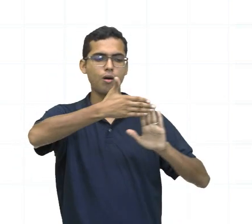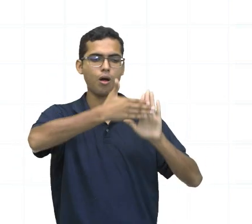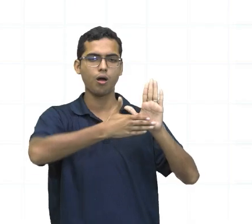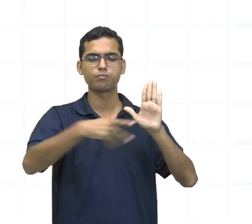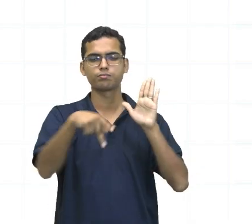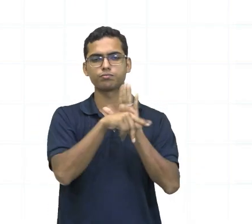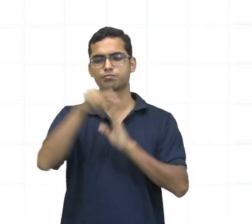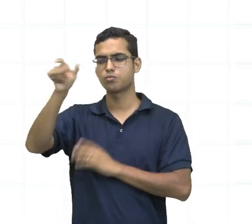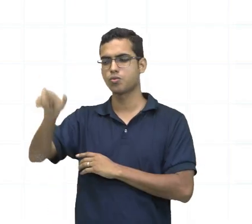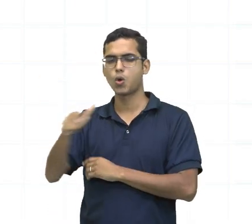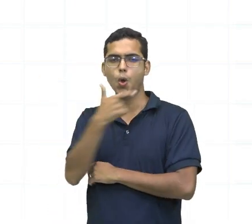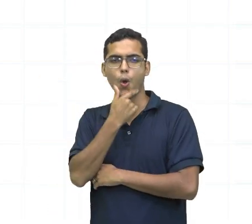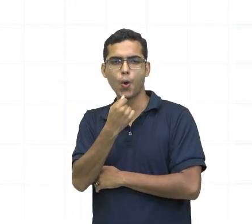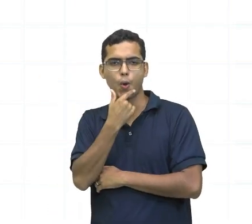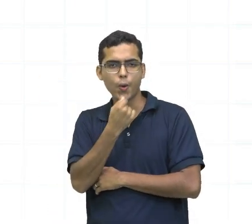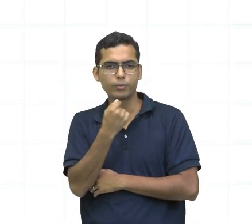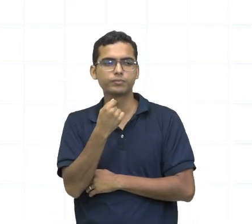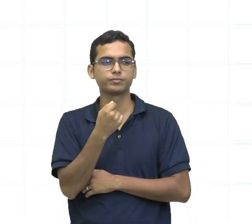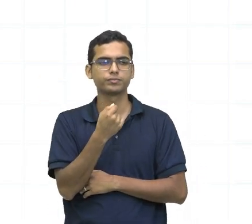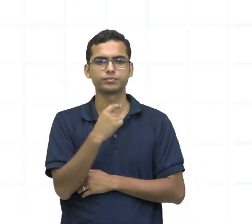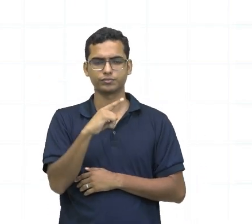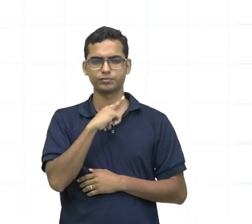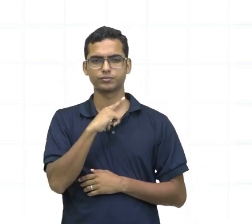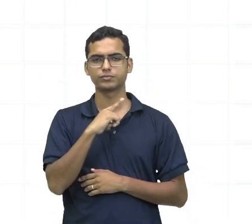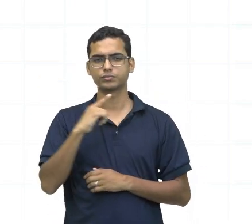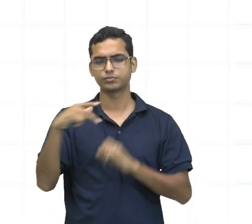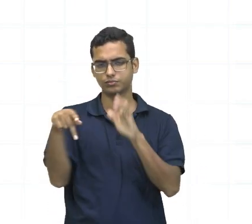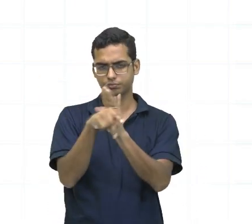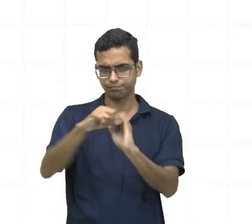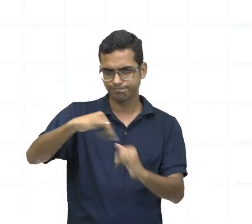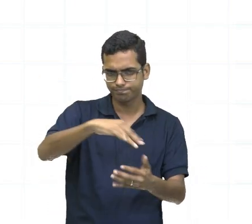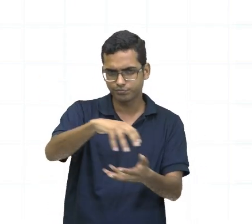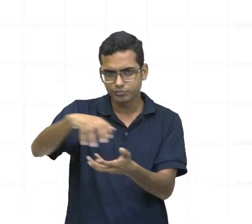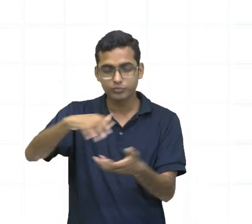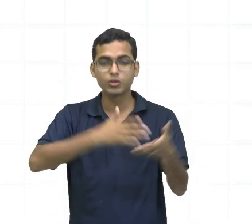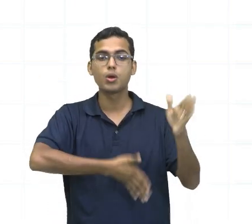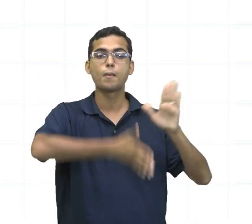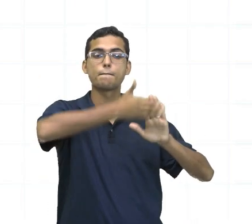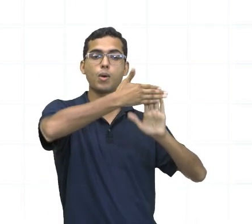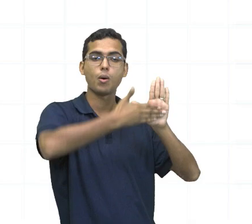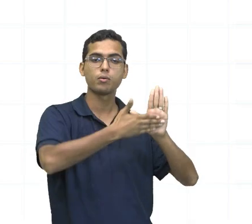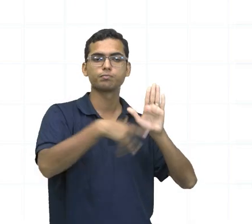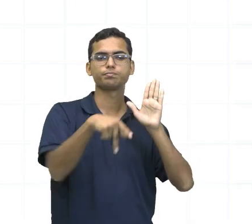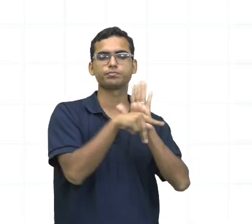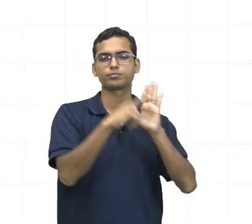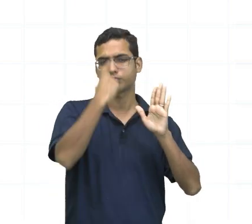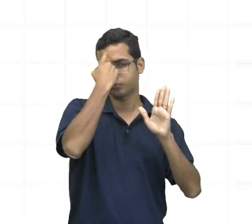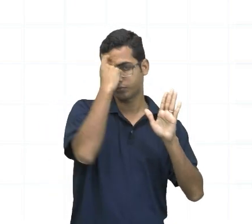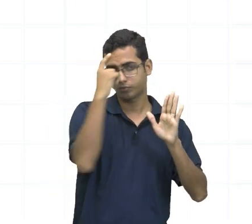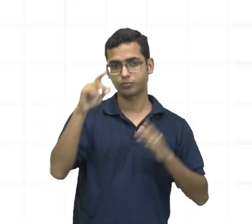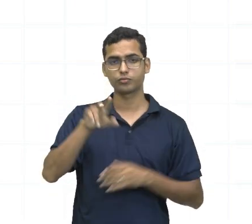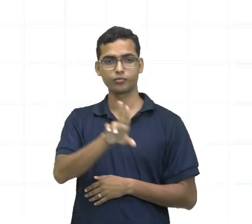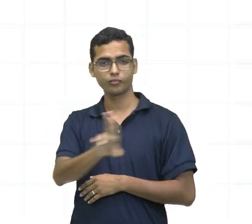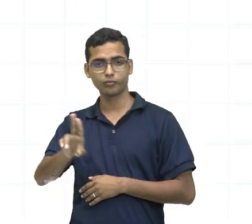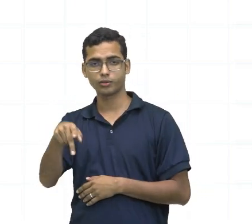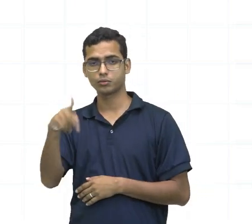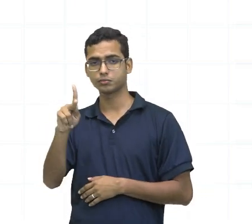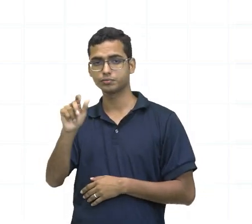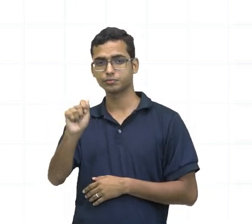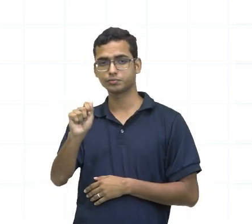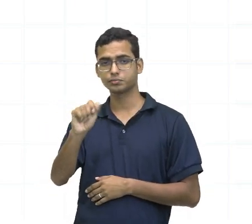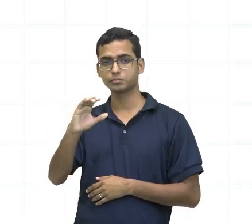linguista, ele diz respeito, então, à expansão da língua inglesa pelo mundo. Então, proposto pelo linguista indiano Braj Castro,